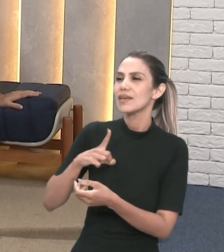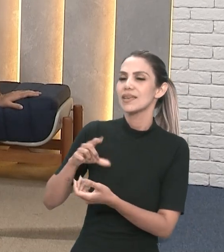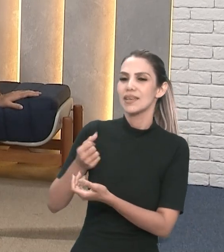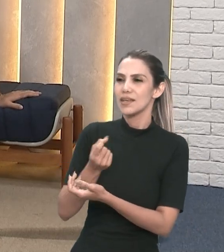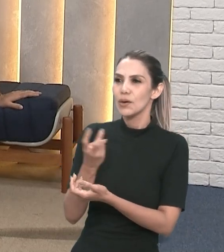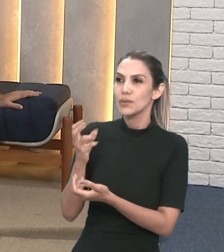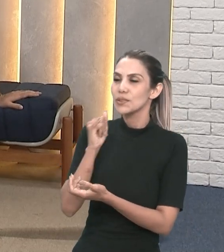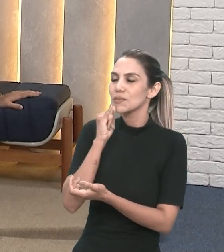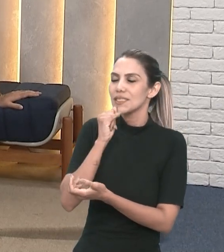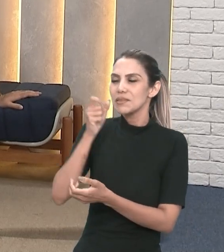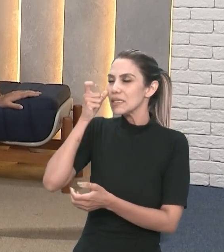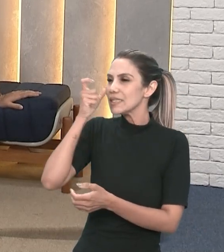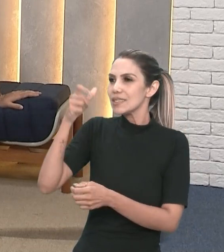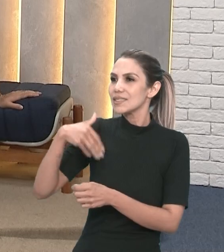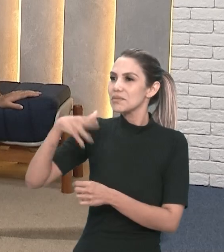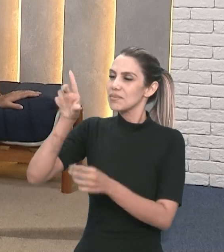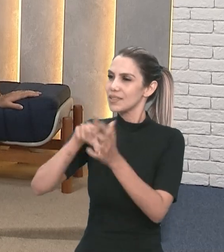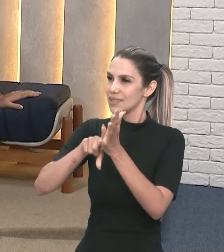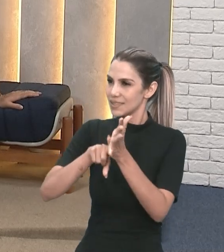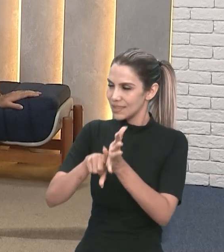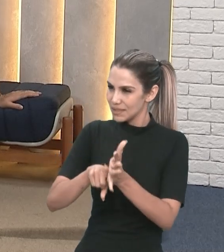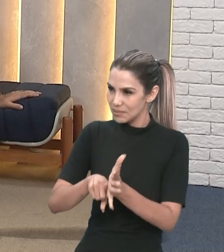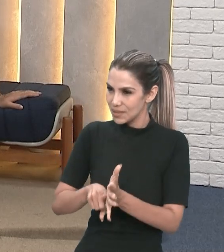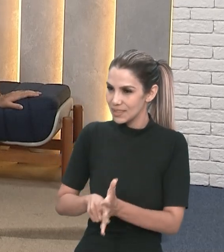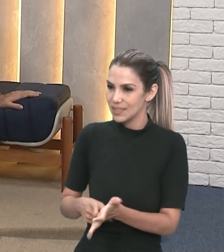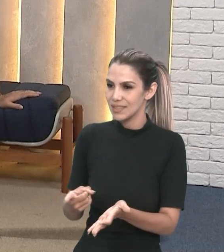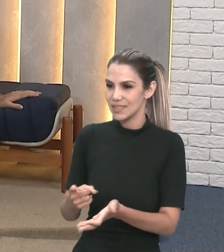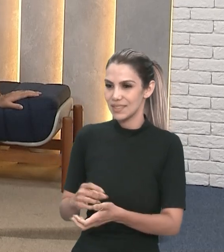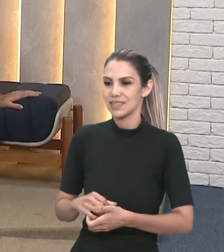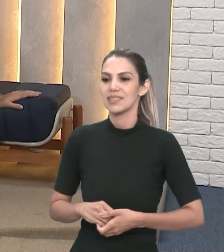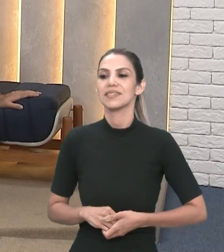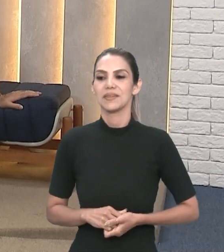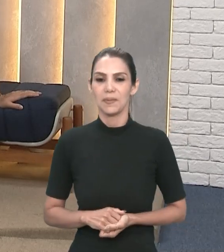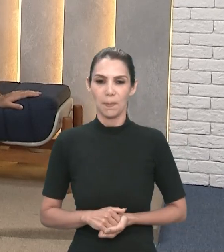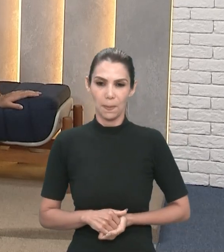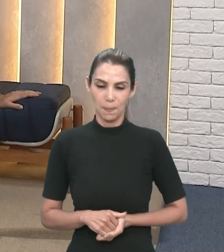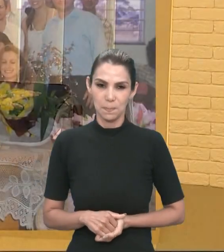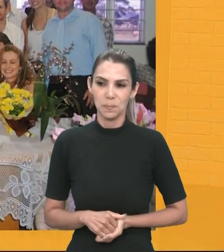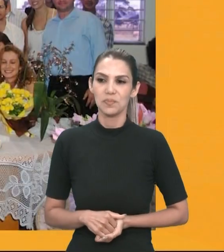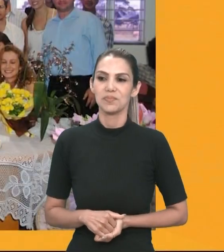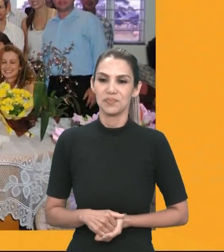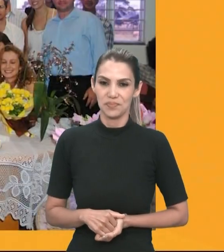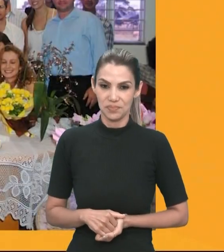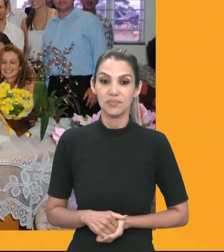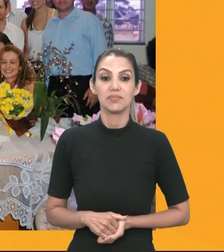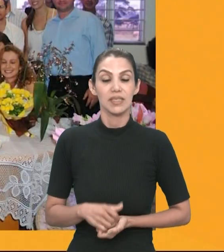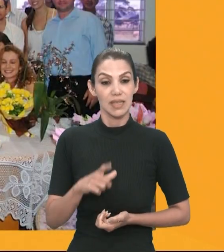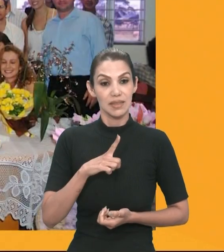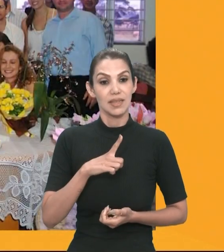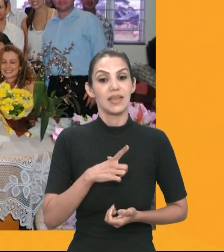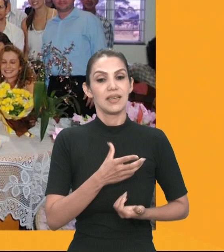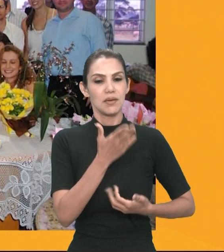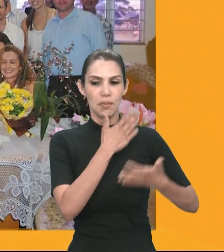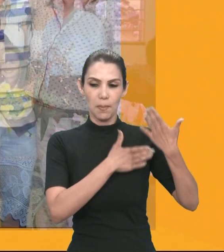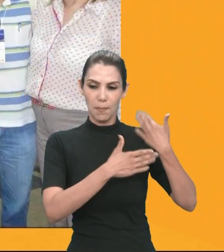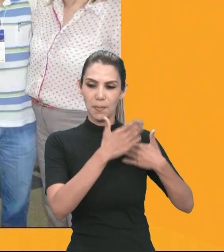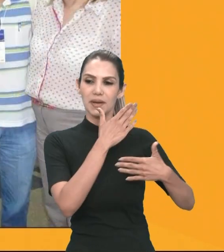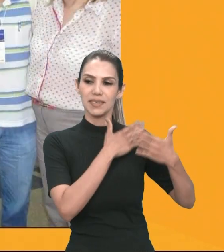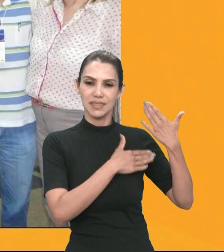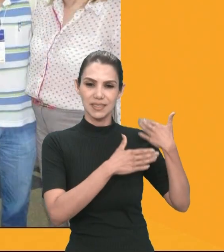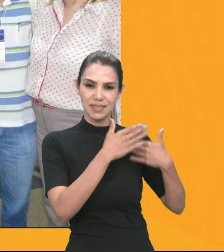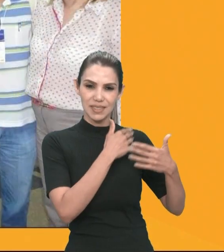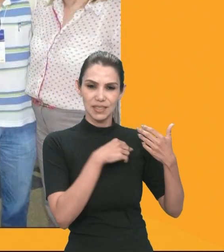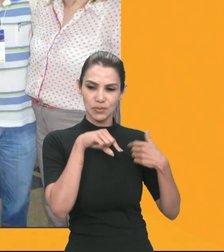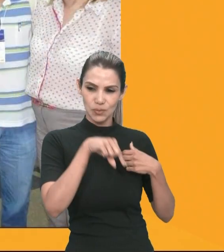Tem? Tem uma no início do ingresso na universidade, que já estava em andamento, que